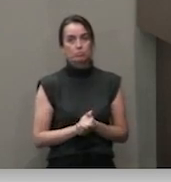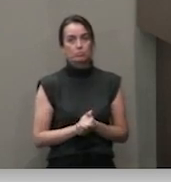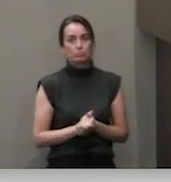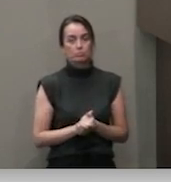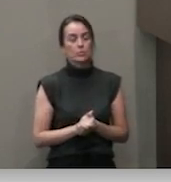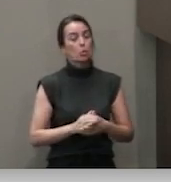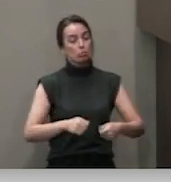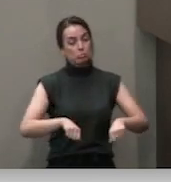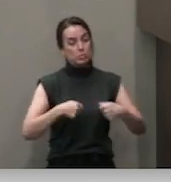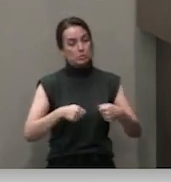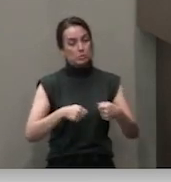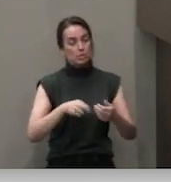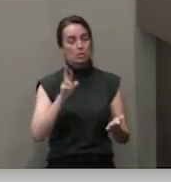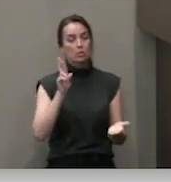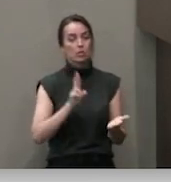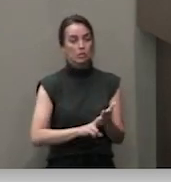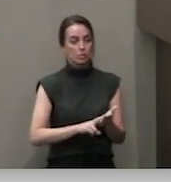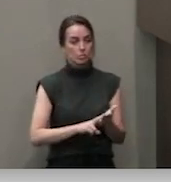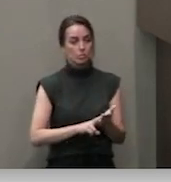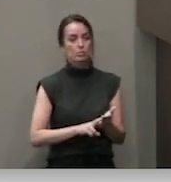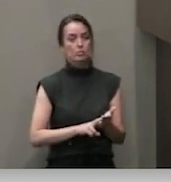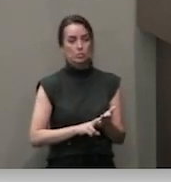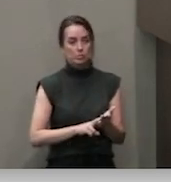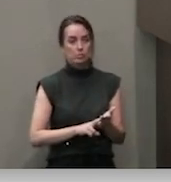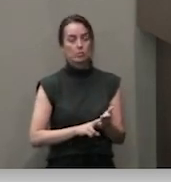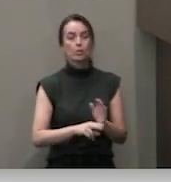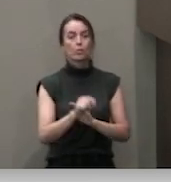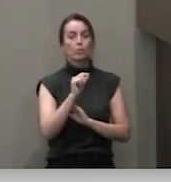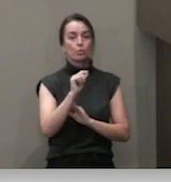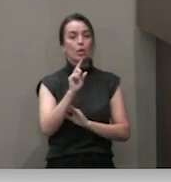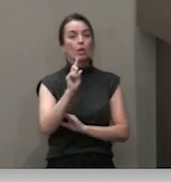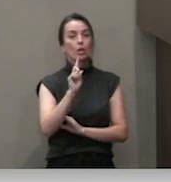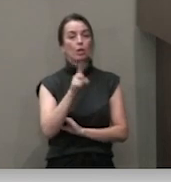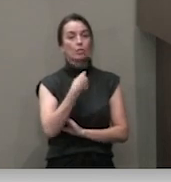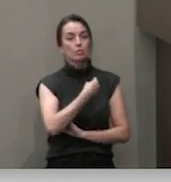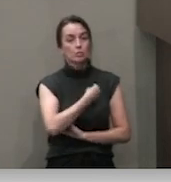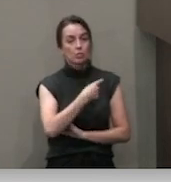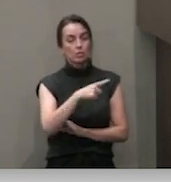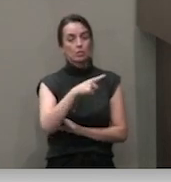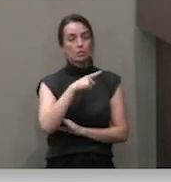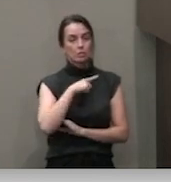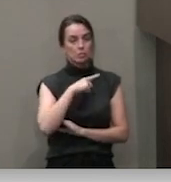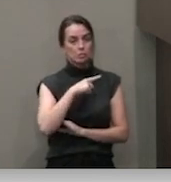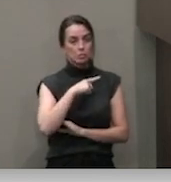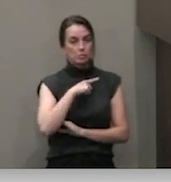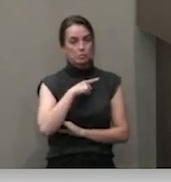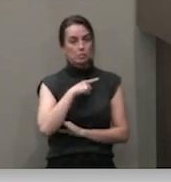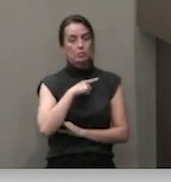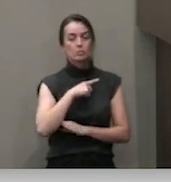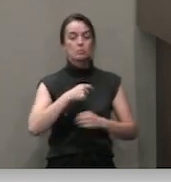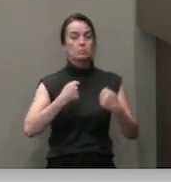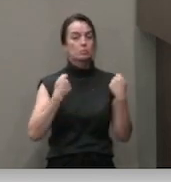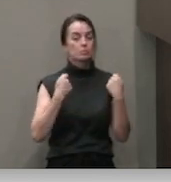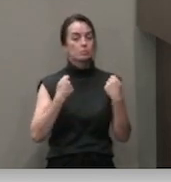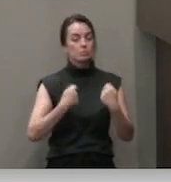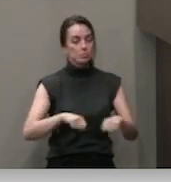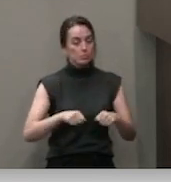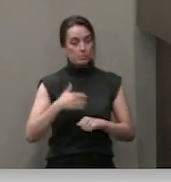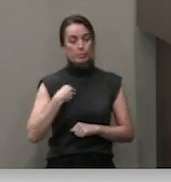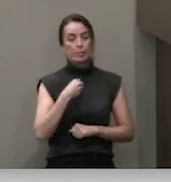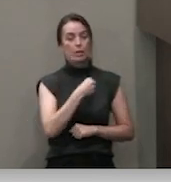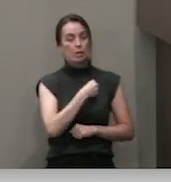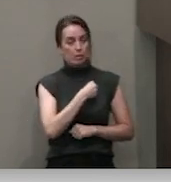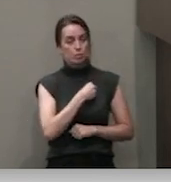esse registro pra população porque nós temos que as nossas unidades de saúde sem médico D alig